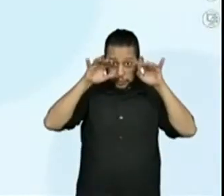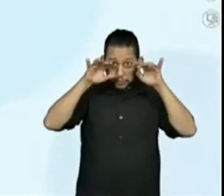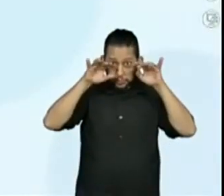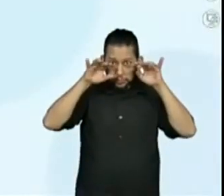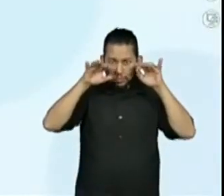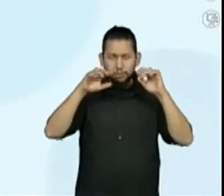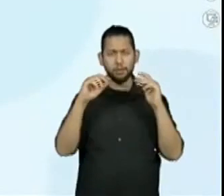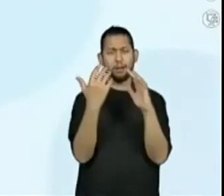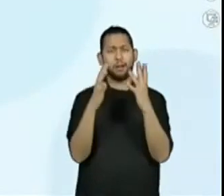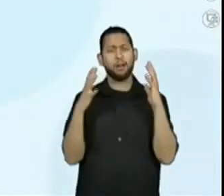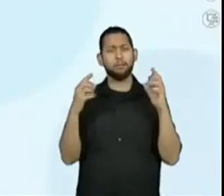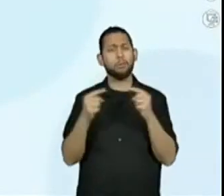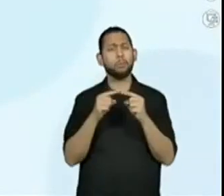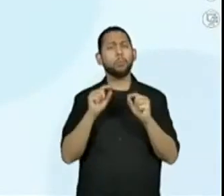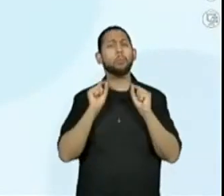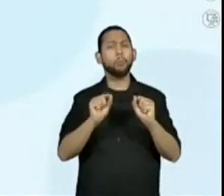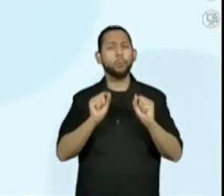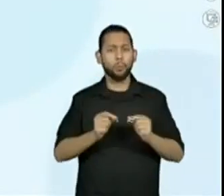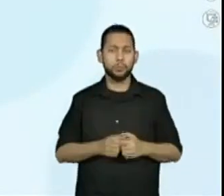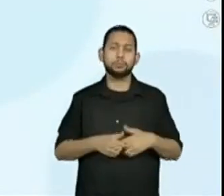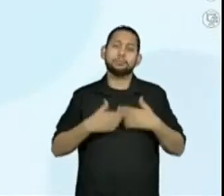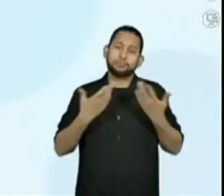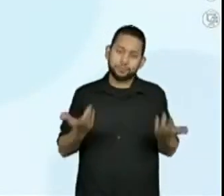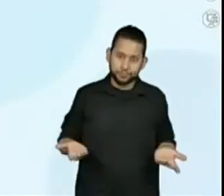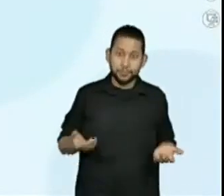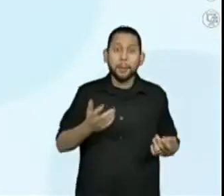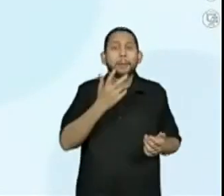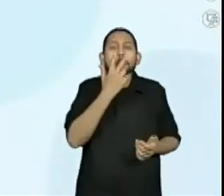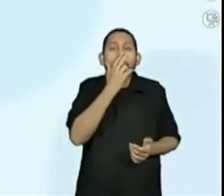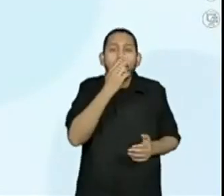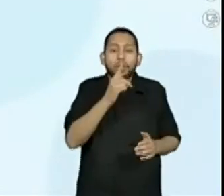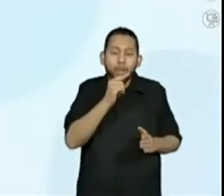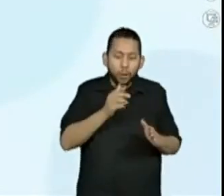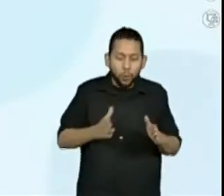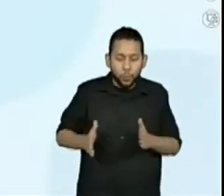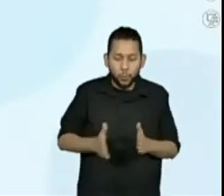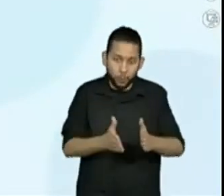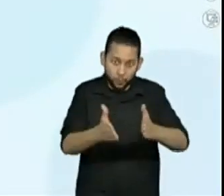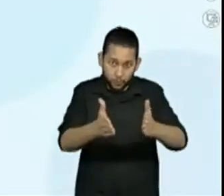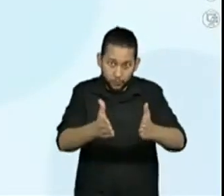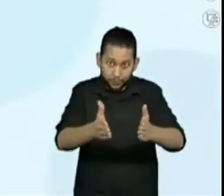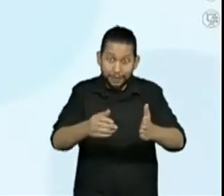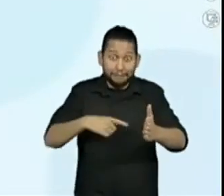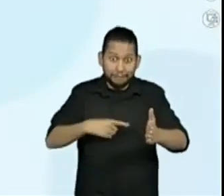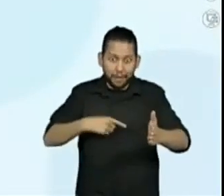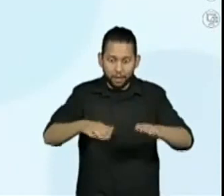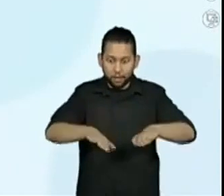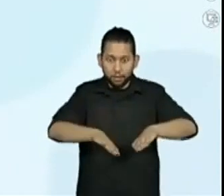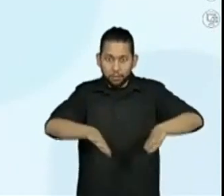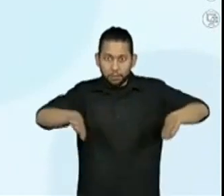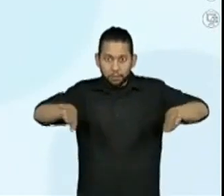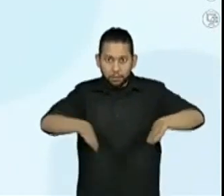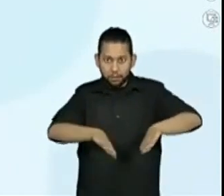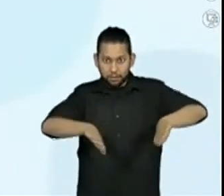florestas ou outros tipos de cobertura vegetal nativa que ficam às margens dos rios.